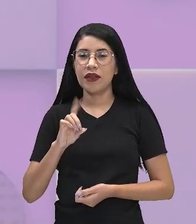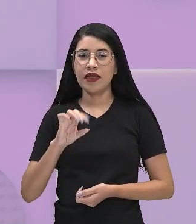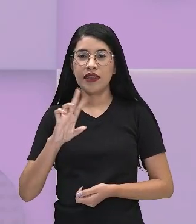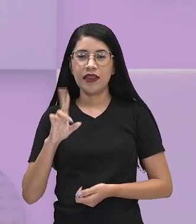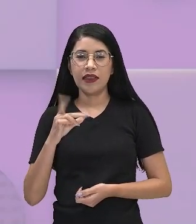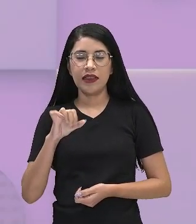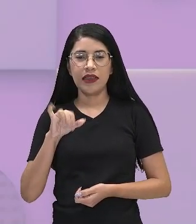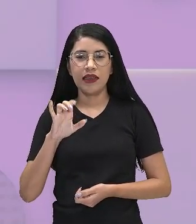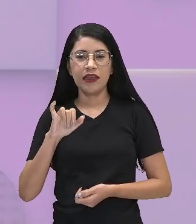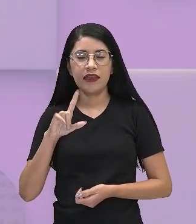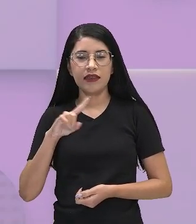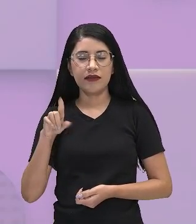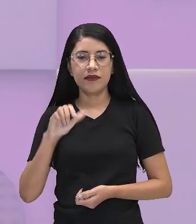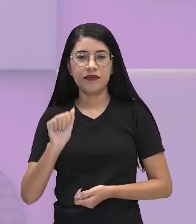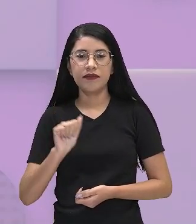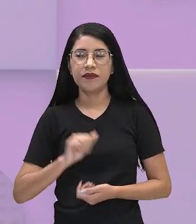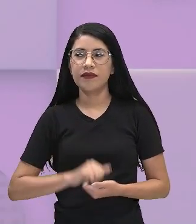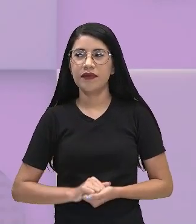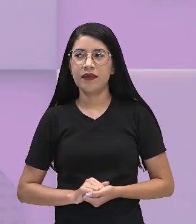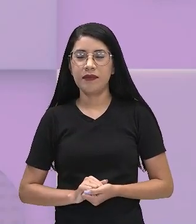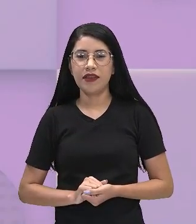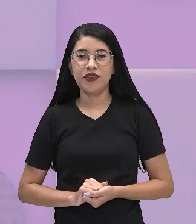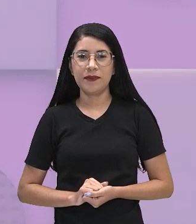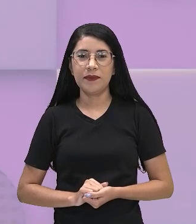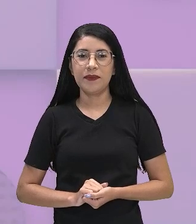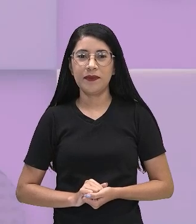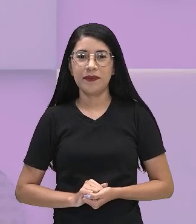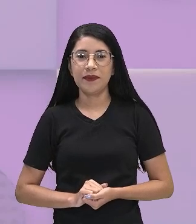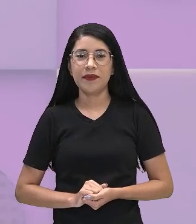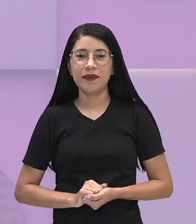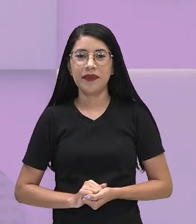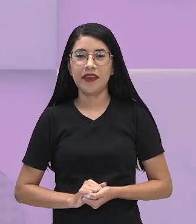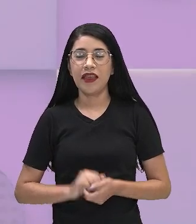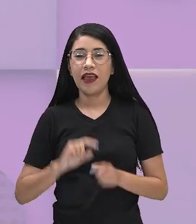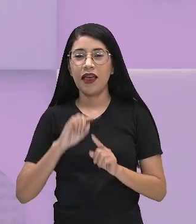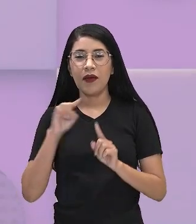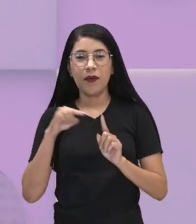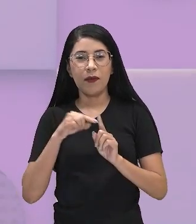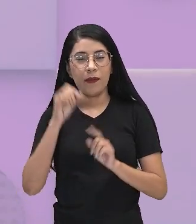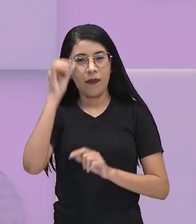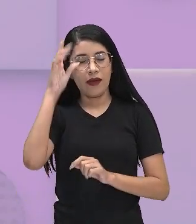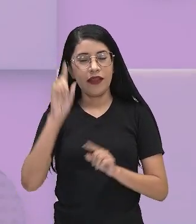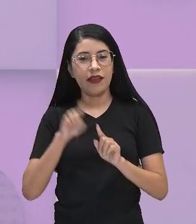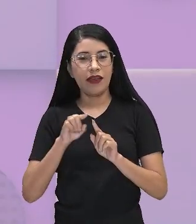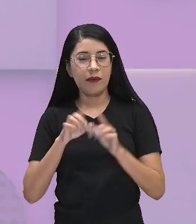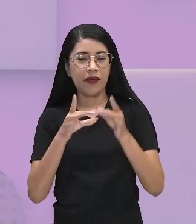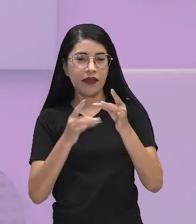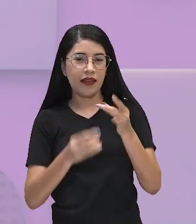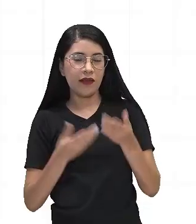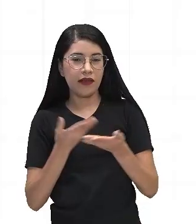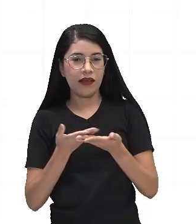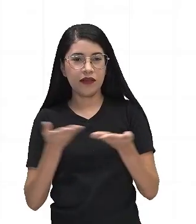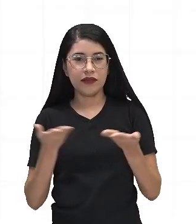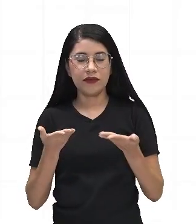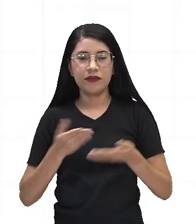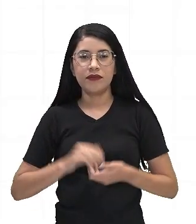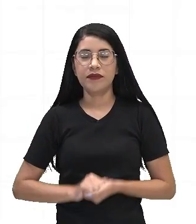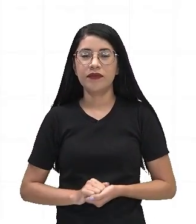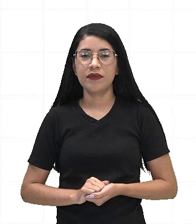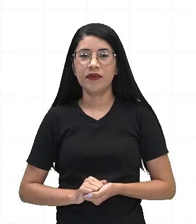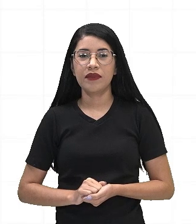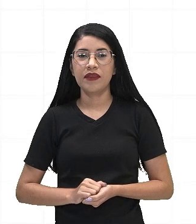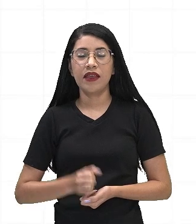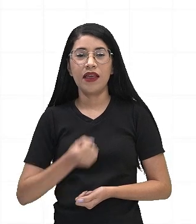Deísa Mendonça e vamos fazer a leitura do objeto de conhecimento e detalhamento para esta aula.